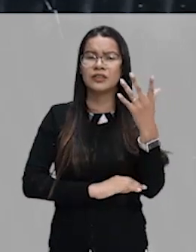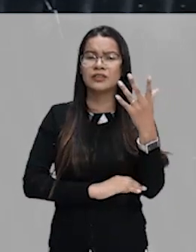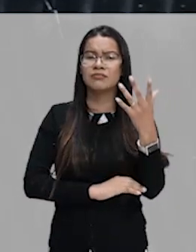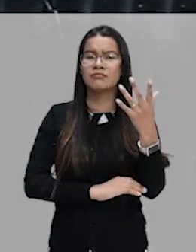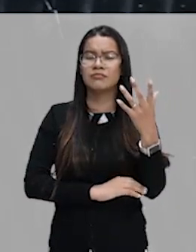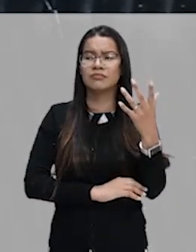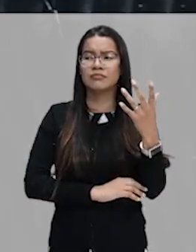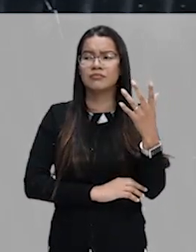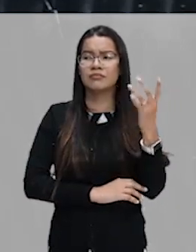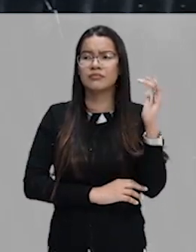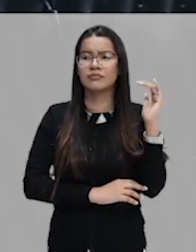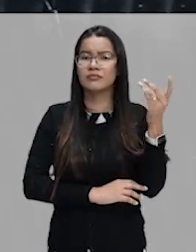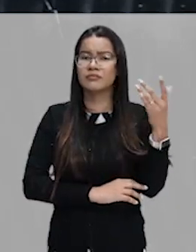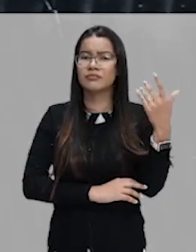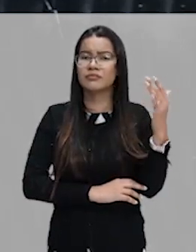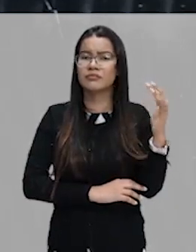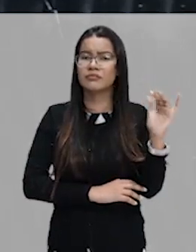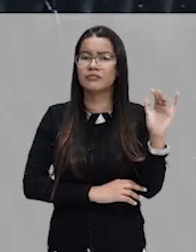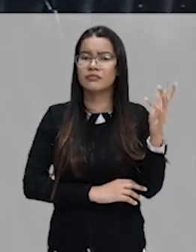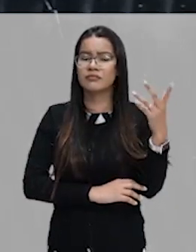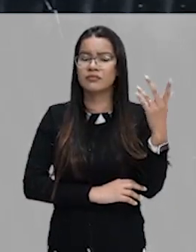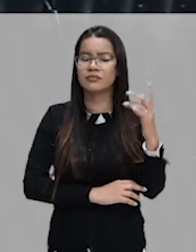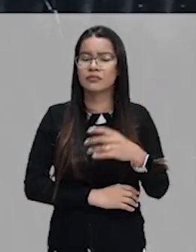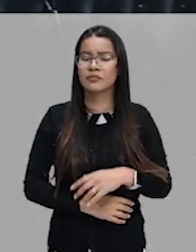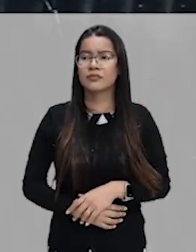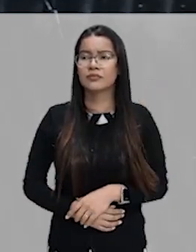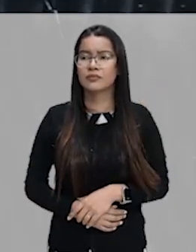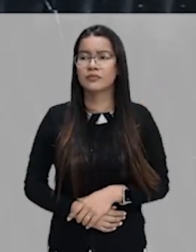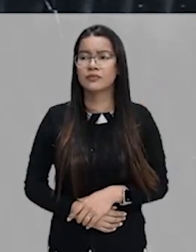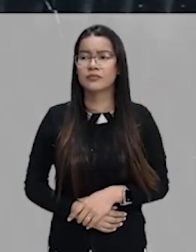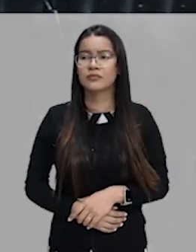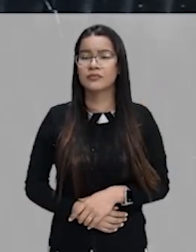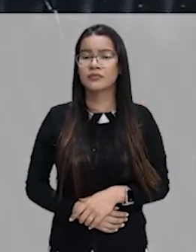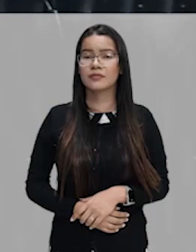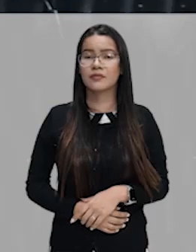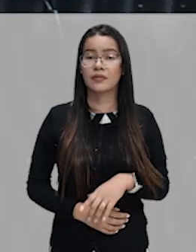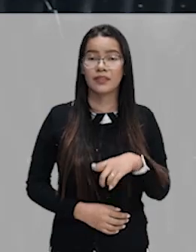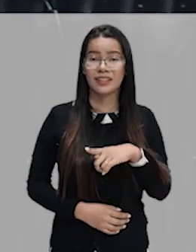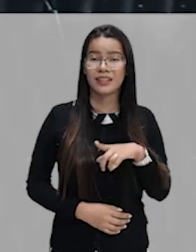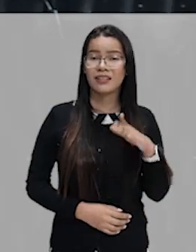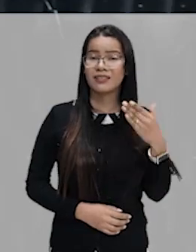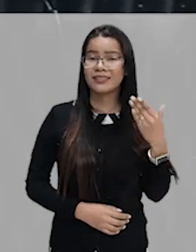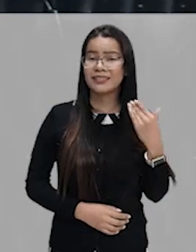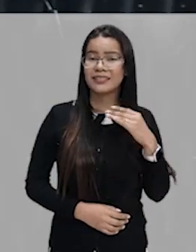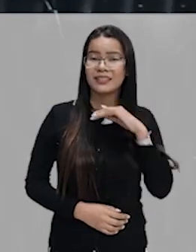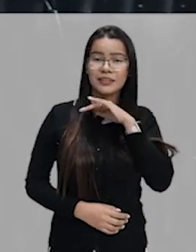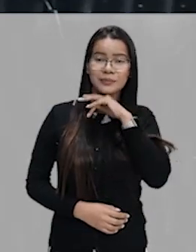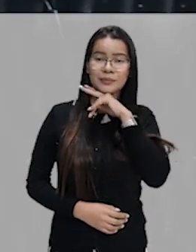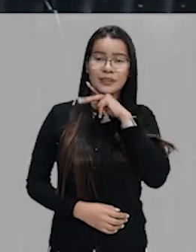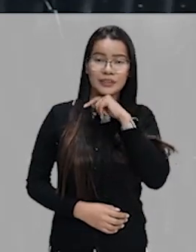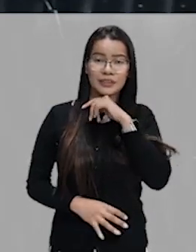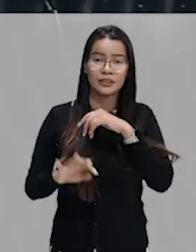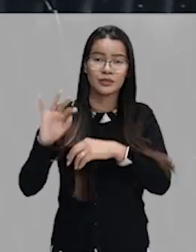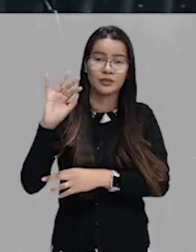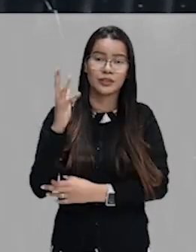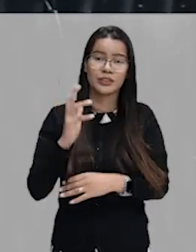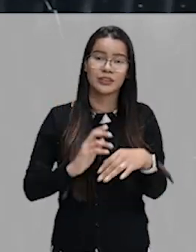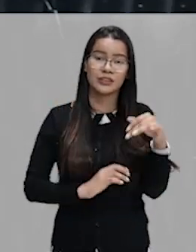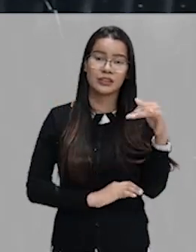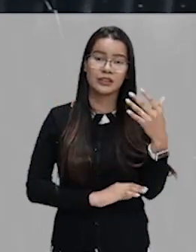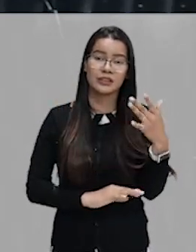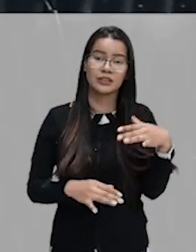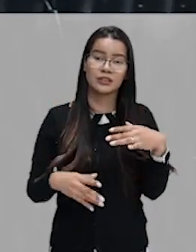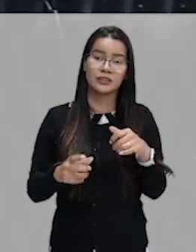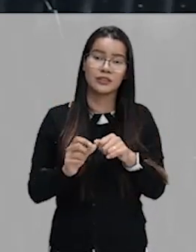floresta. There were animals in the forest. Havia animais na floresta. Então,